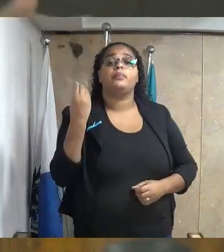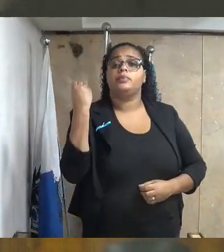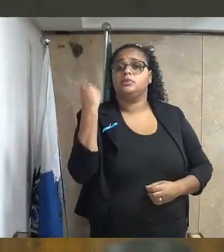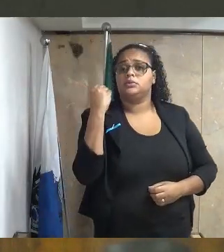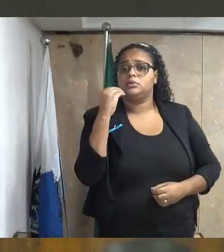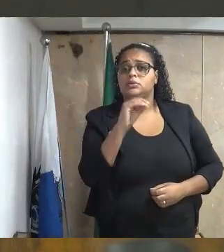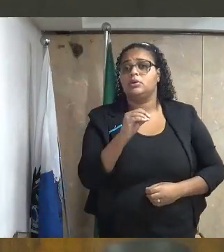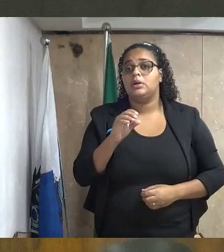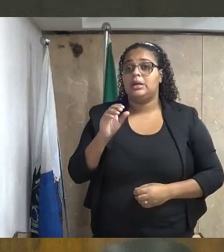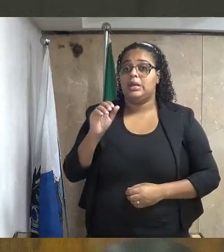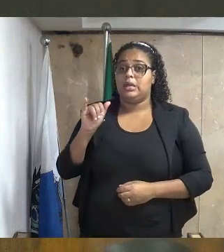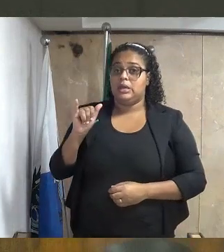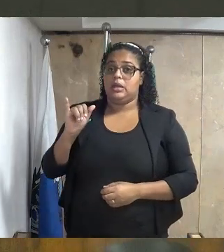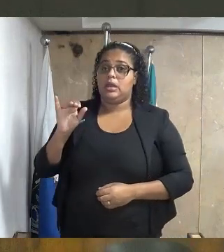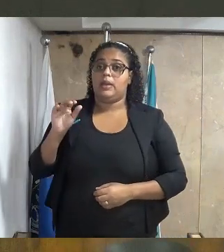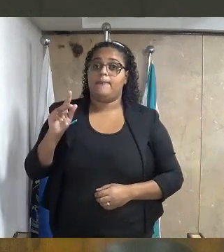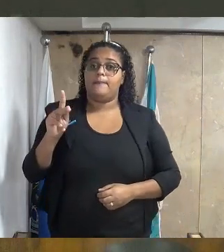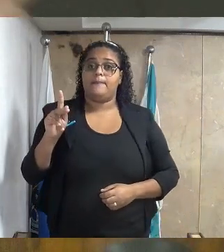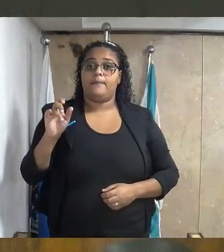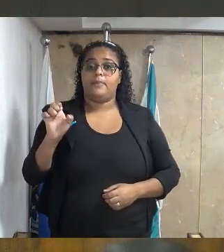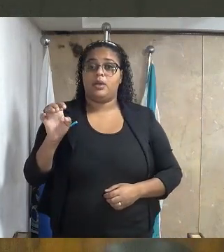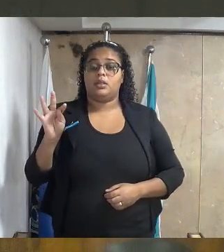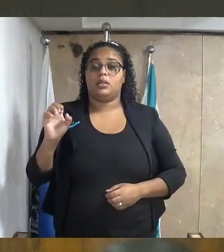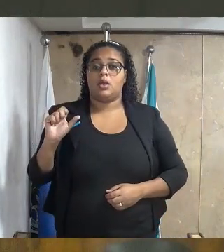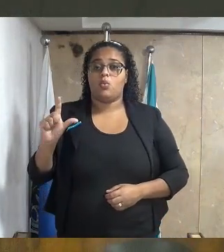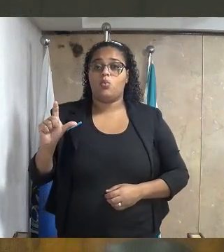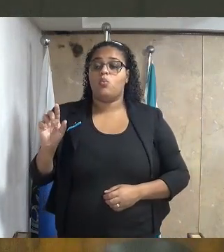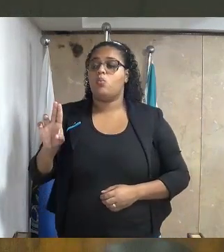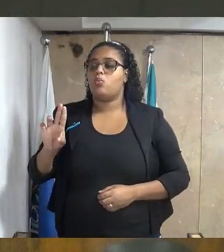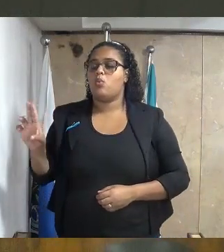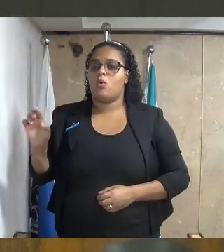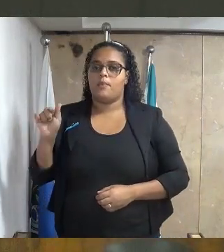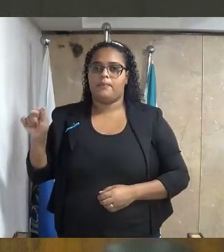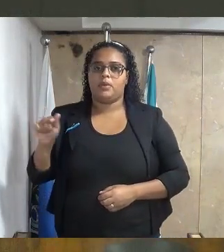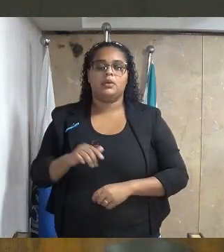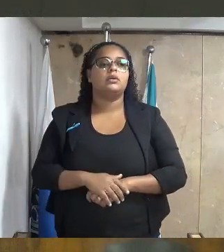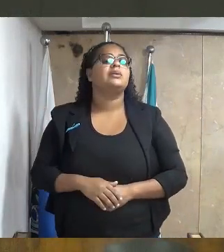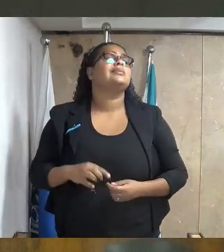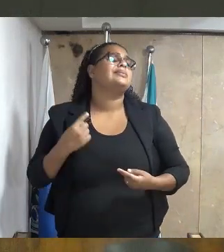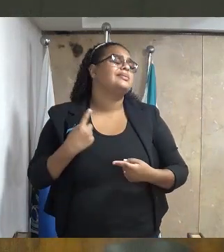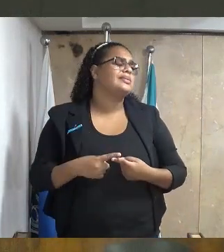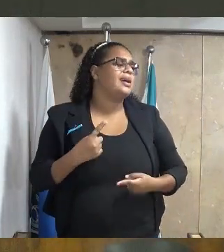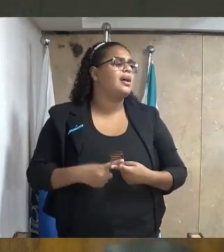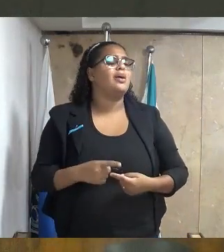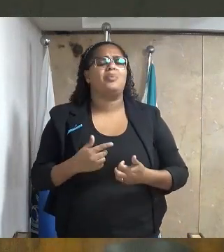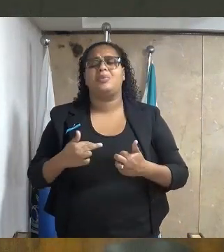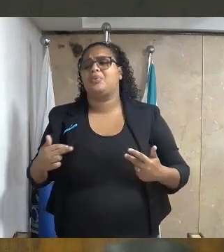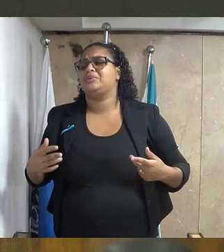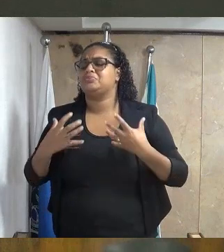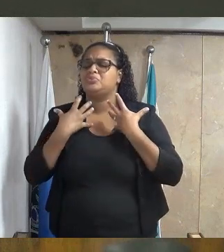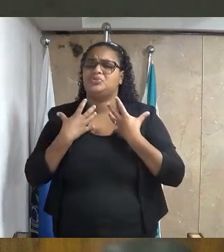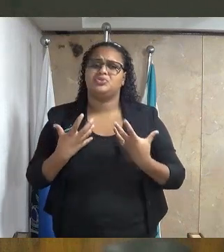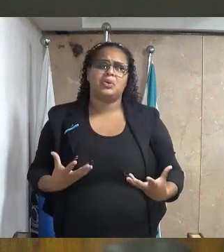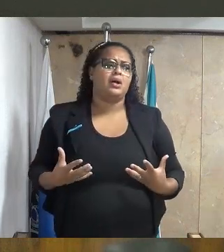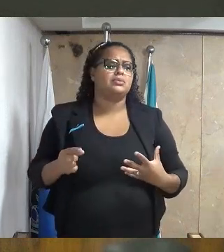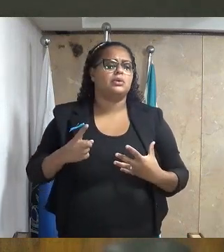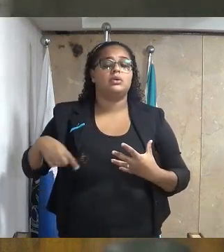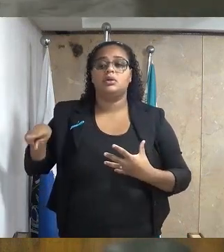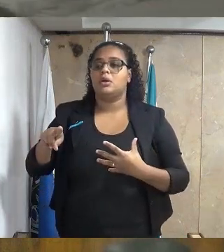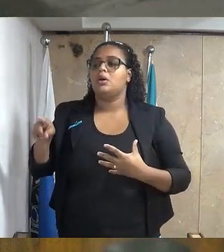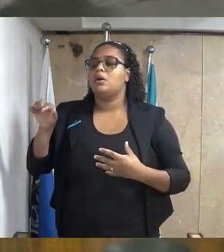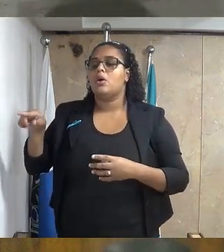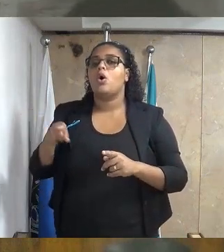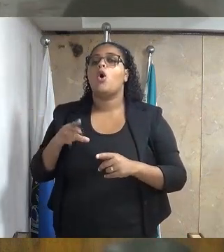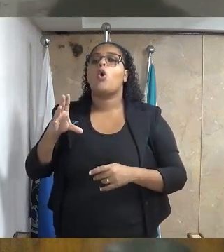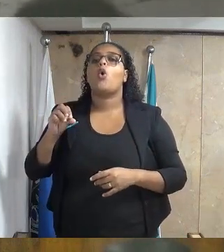colocarem o IPTU no seu nome. Existe uma burocracia muito grande, onde eles